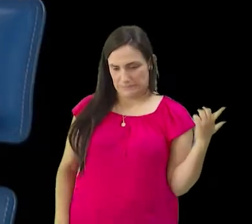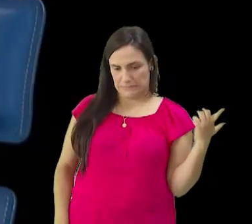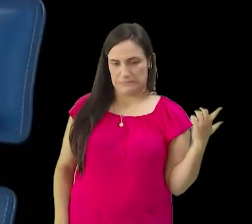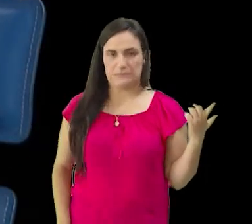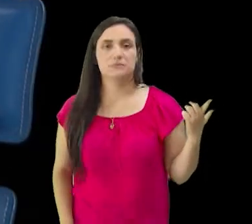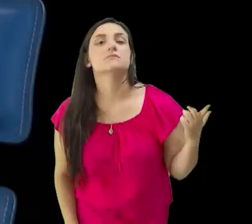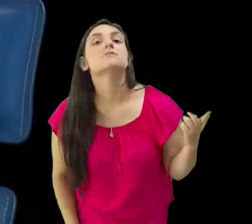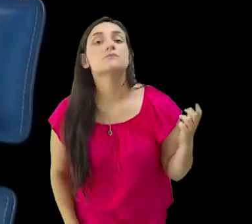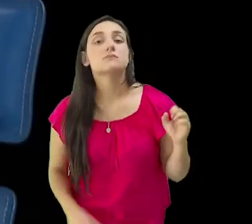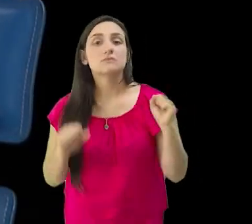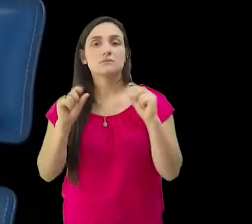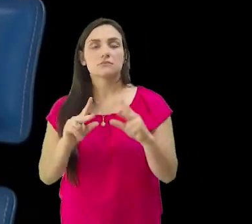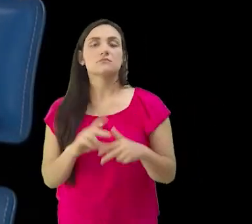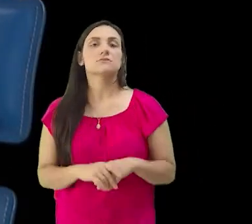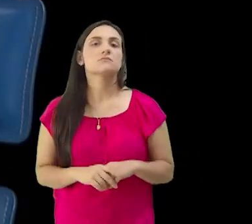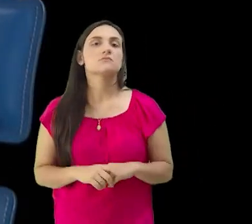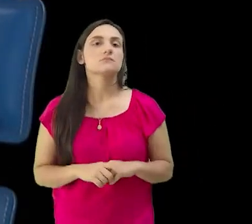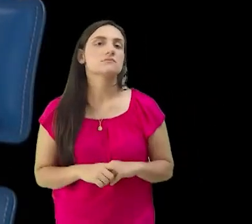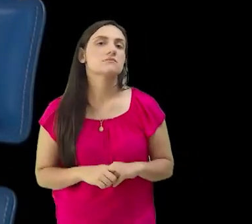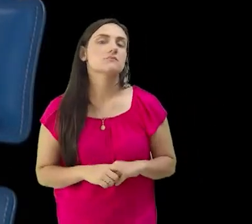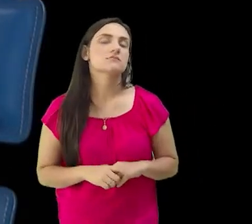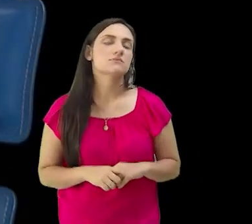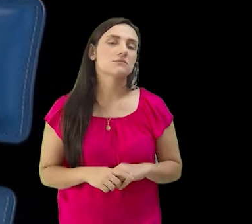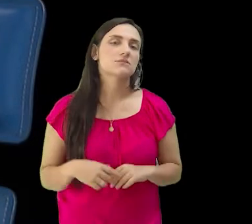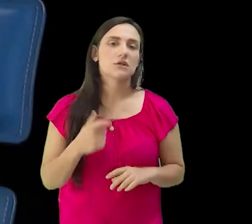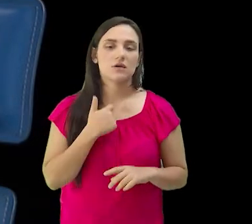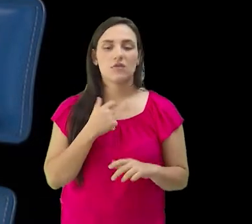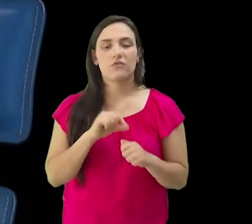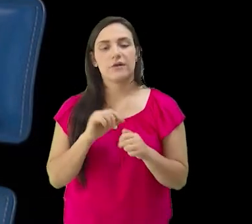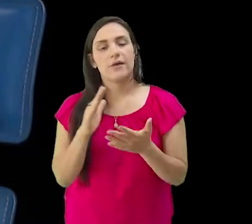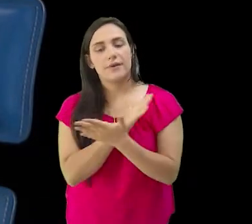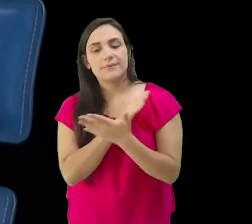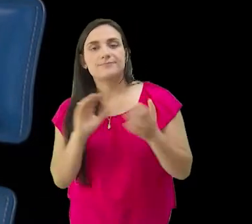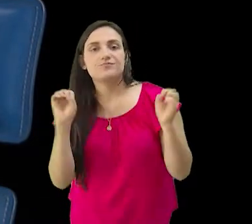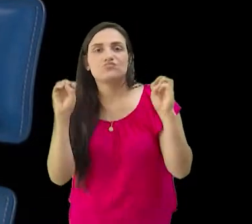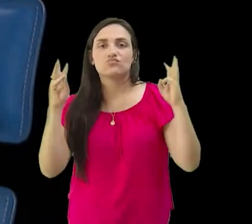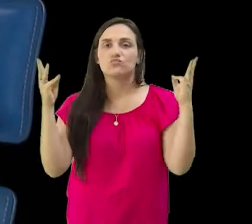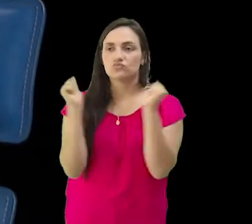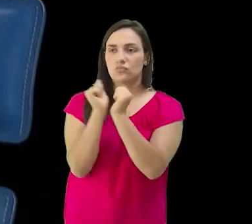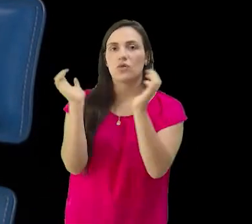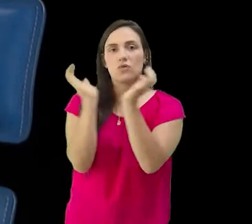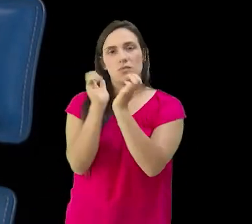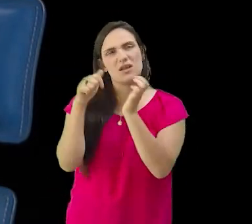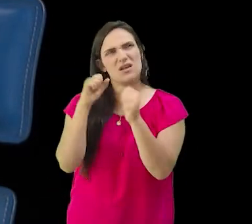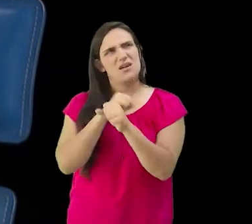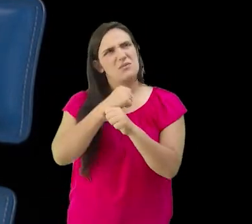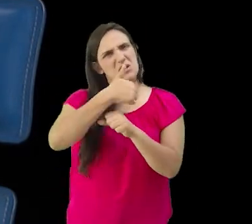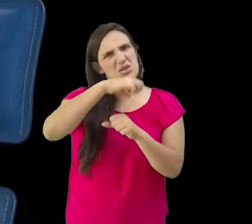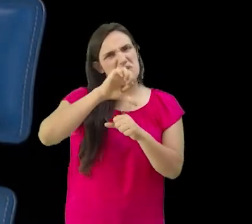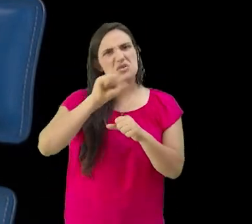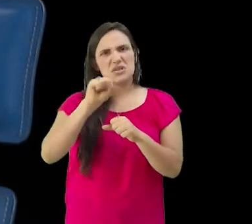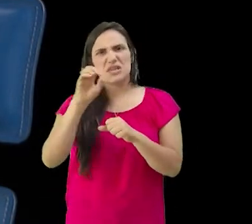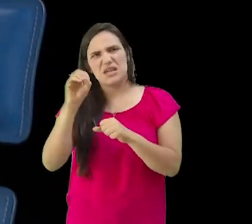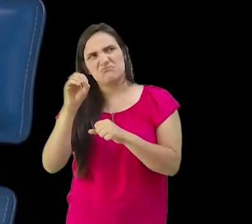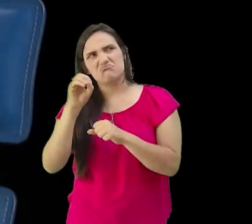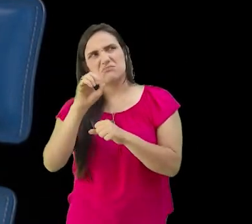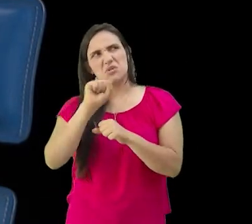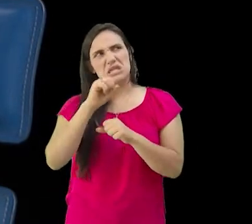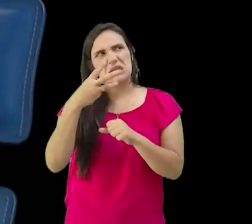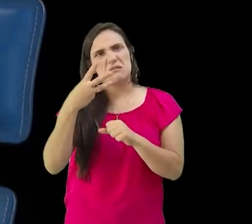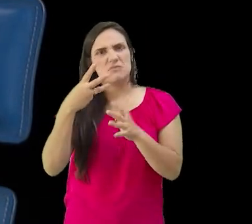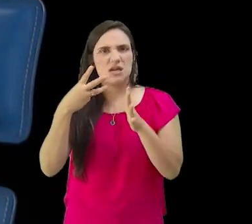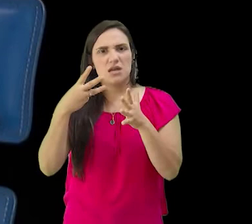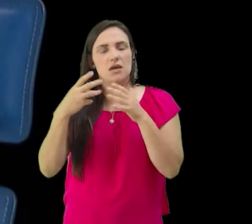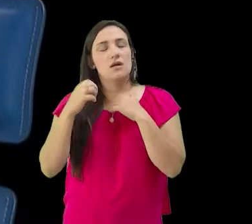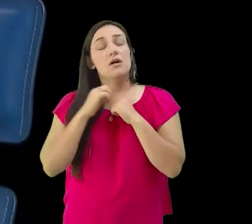O Gerry. E aí a gente fez alguns shows aqui, isso já na década